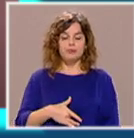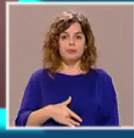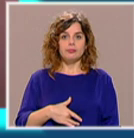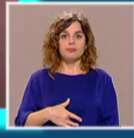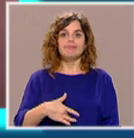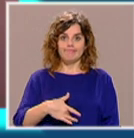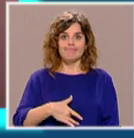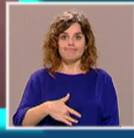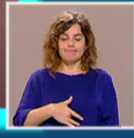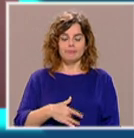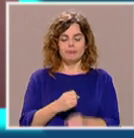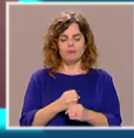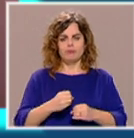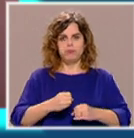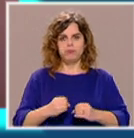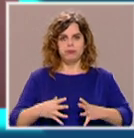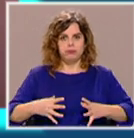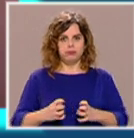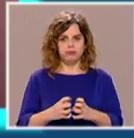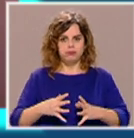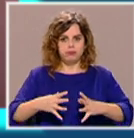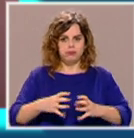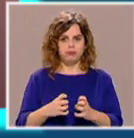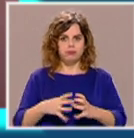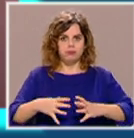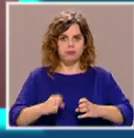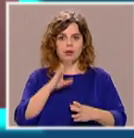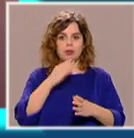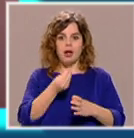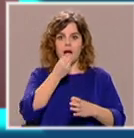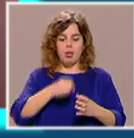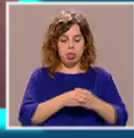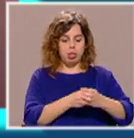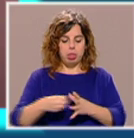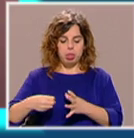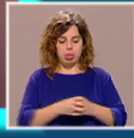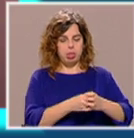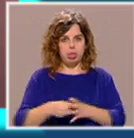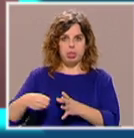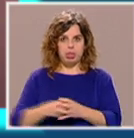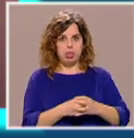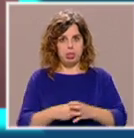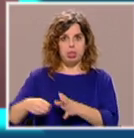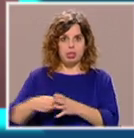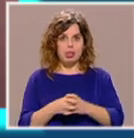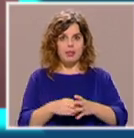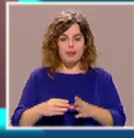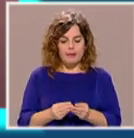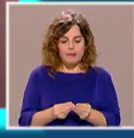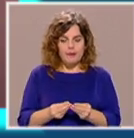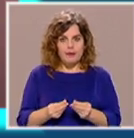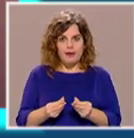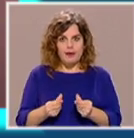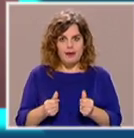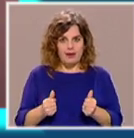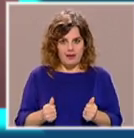Aí, movimentos peristálticos mantêm os alimentos em movimento, o que auxilia a ação do suco gástrico. Este